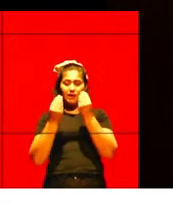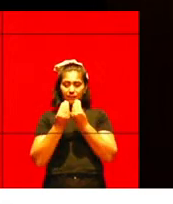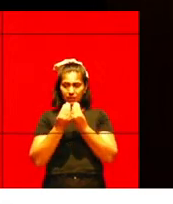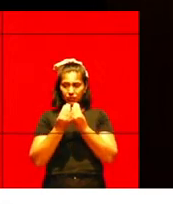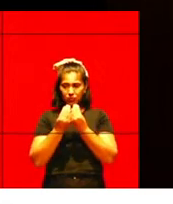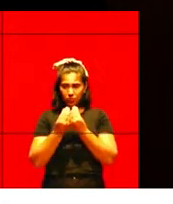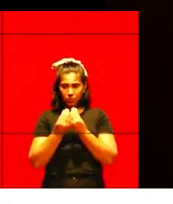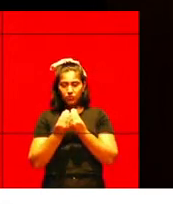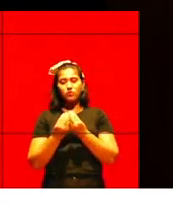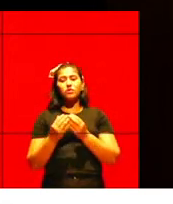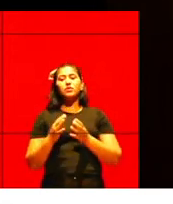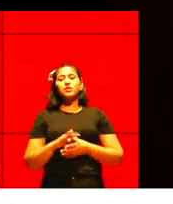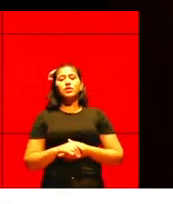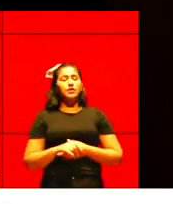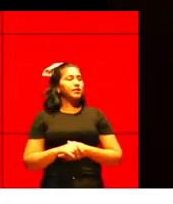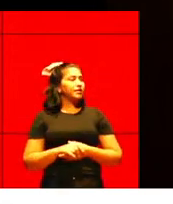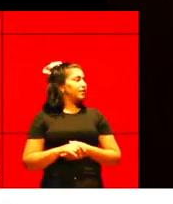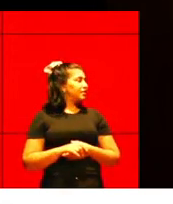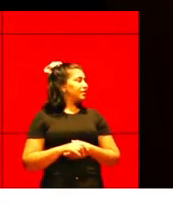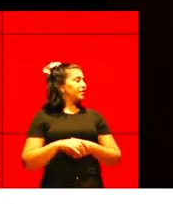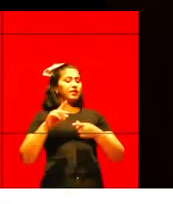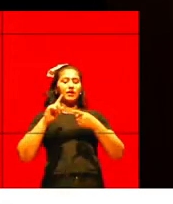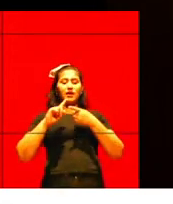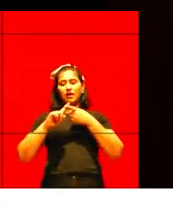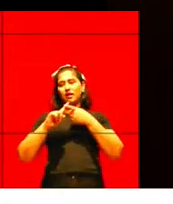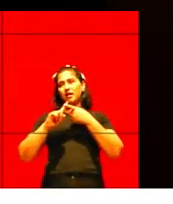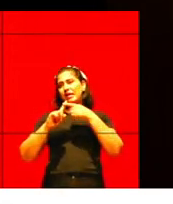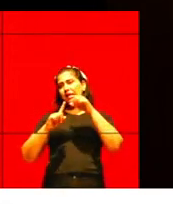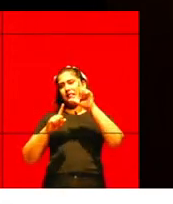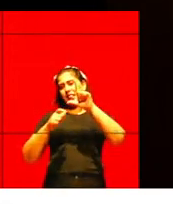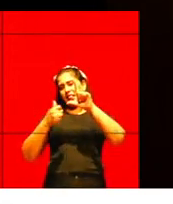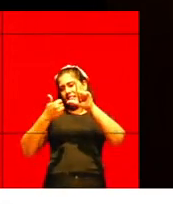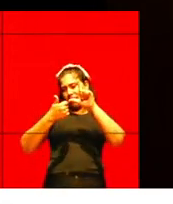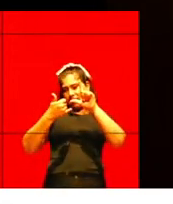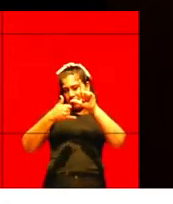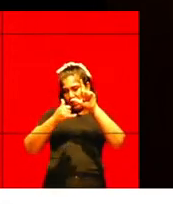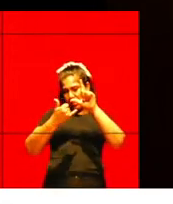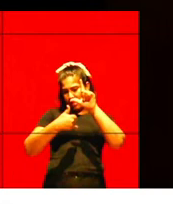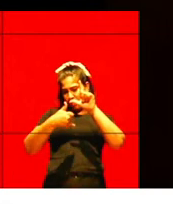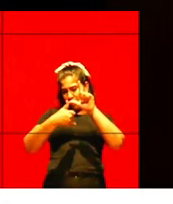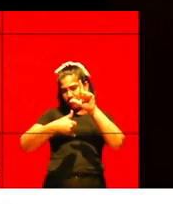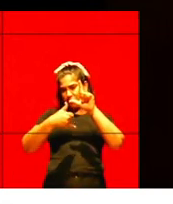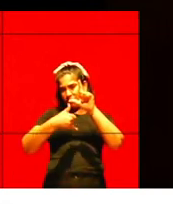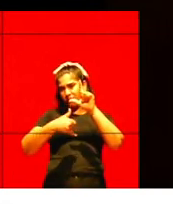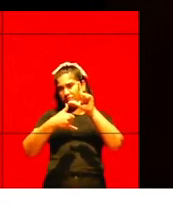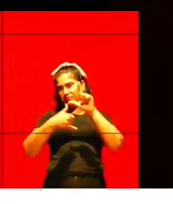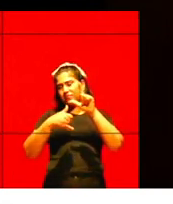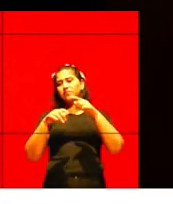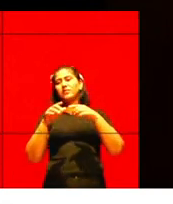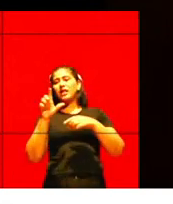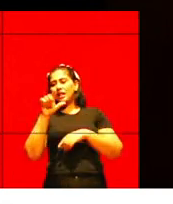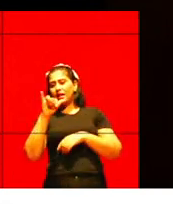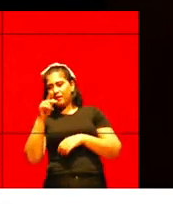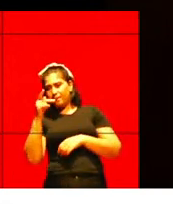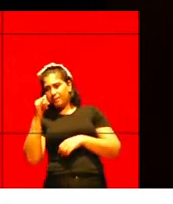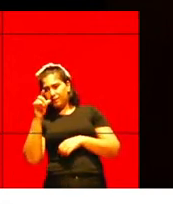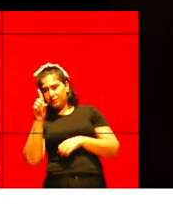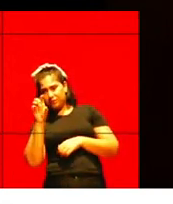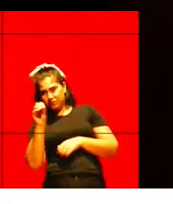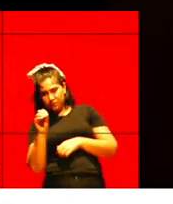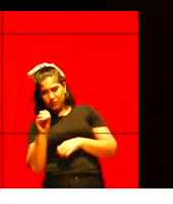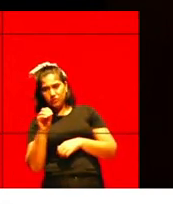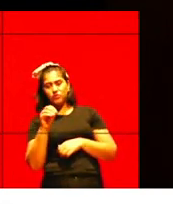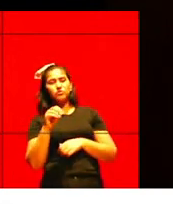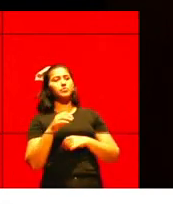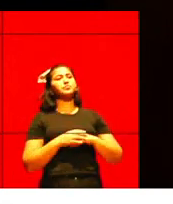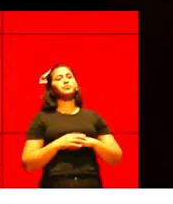abundante, nós temos gorduras, lipídios, proteínas, e esse HMO e a própria sacarose, desculpa, a própria